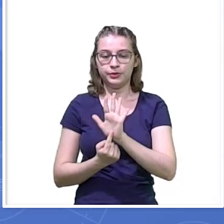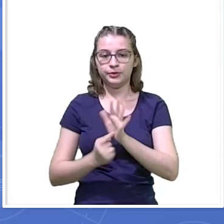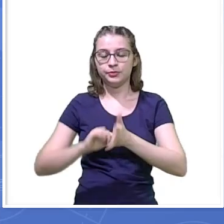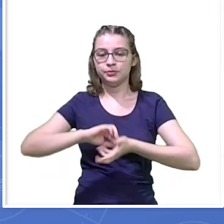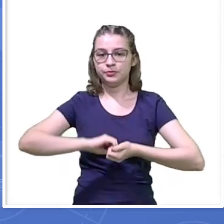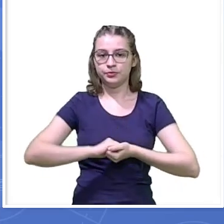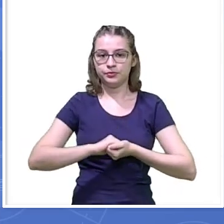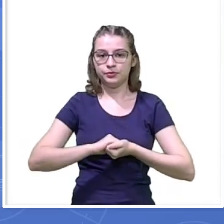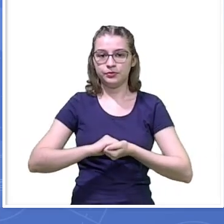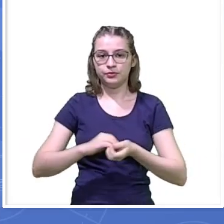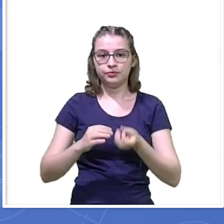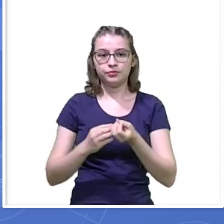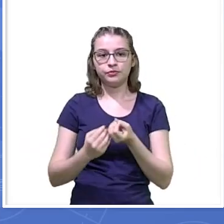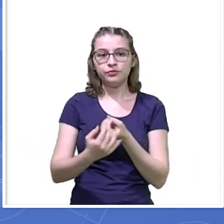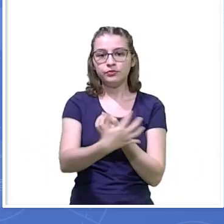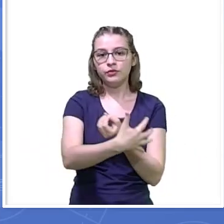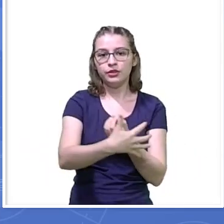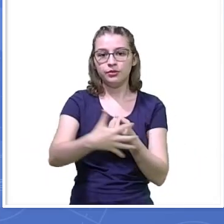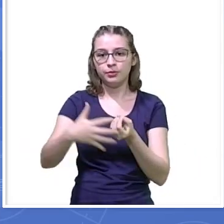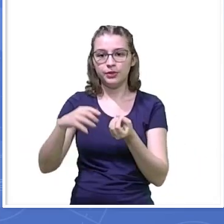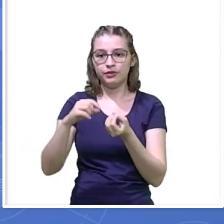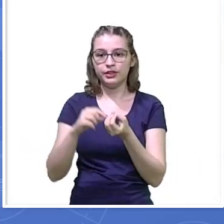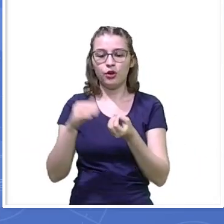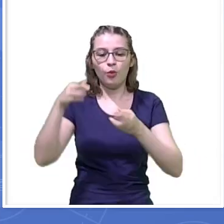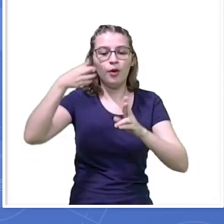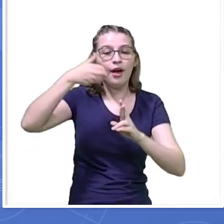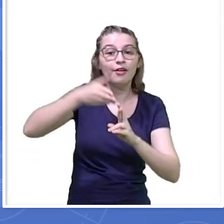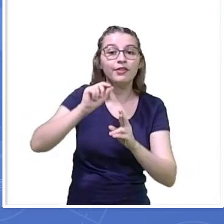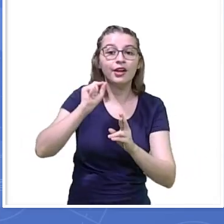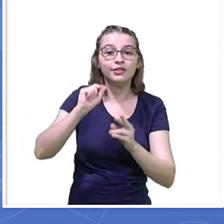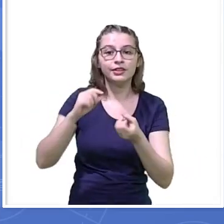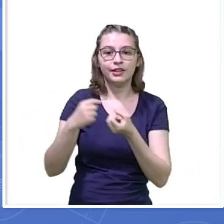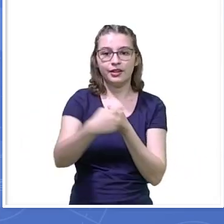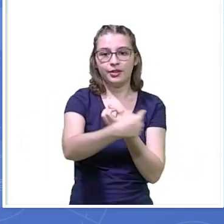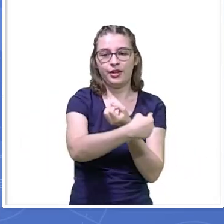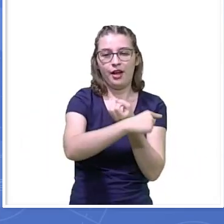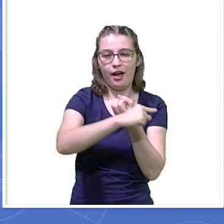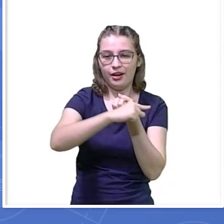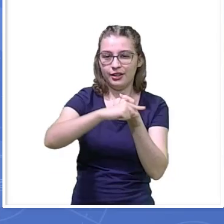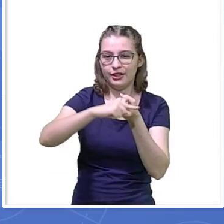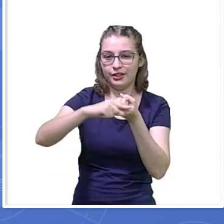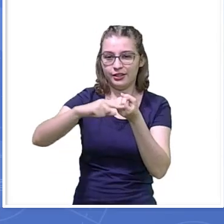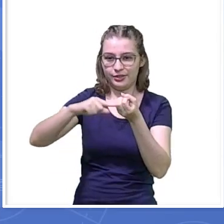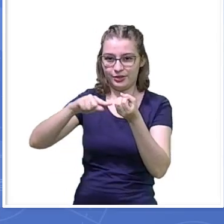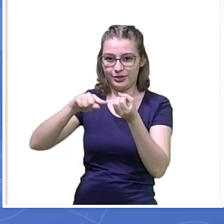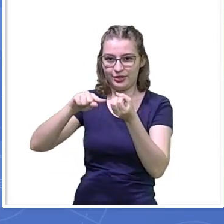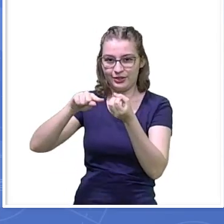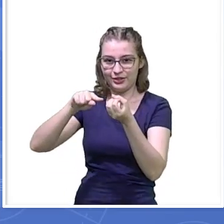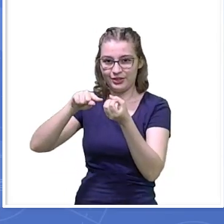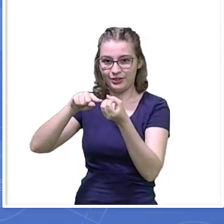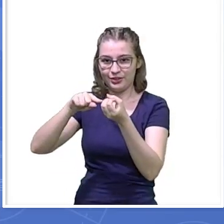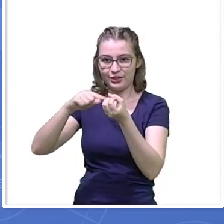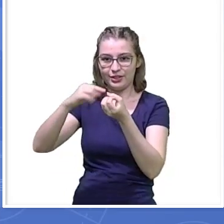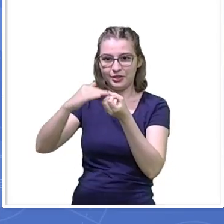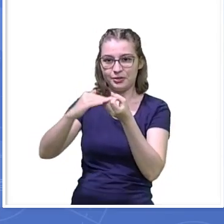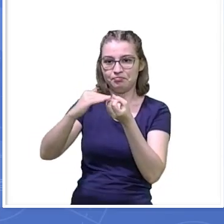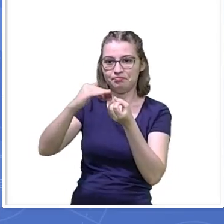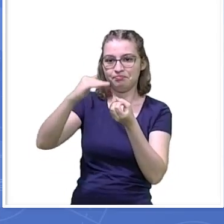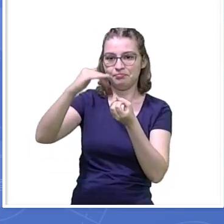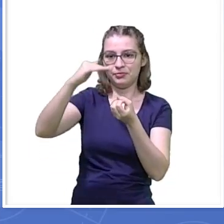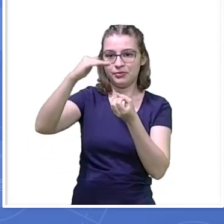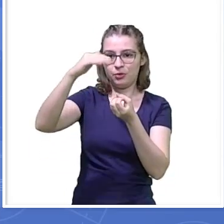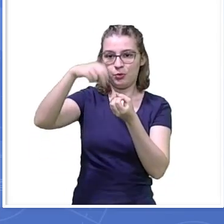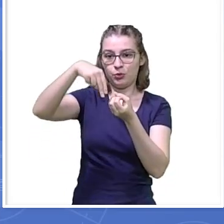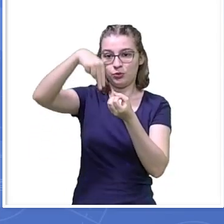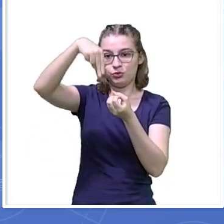esses paralelos eles têm aí a linha do Equador como referência, né, que passa bem no meio do planeta, e os outros paralelos, cada um vai tendo um